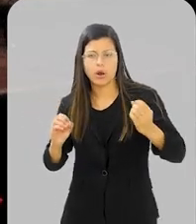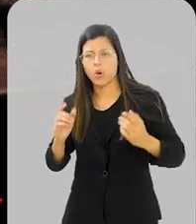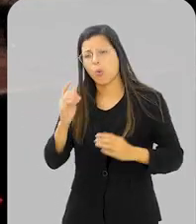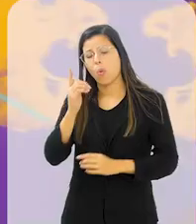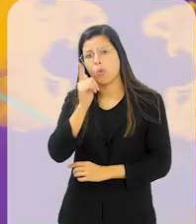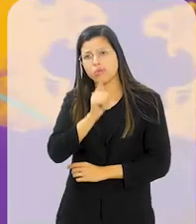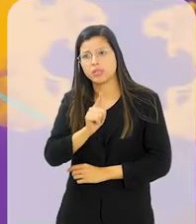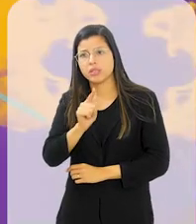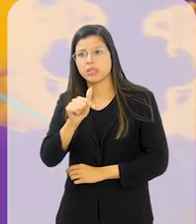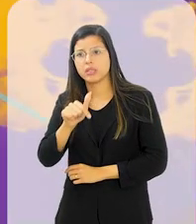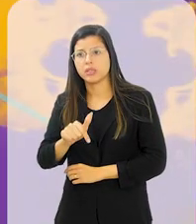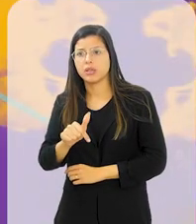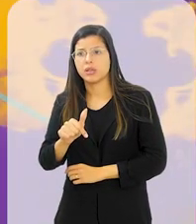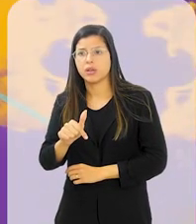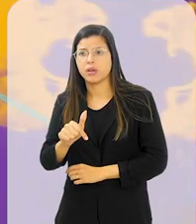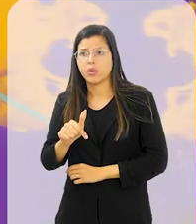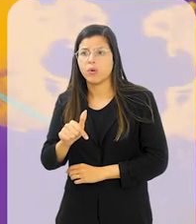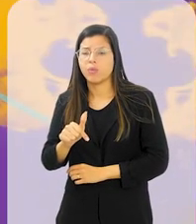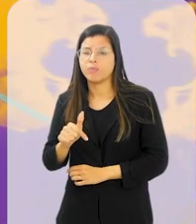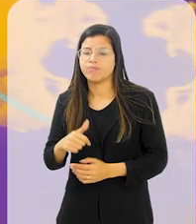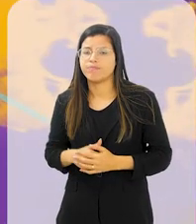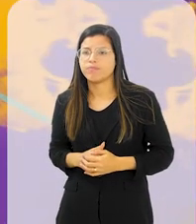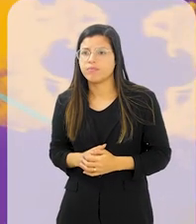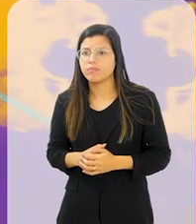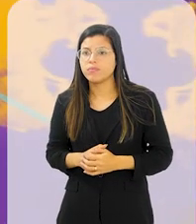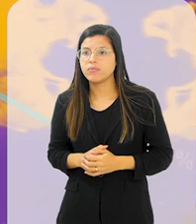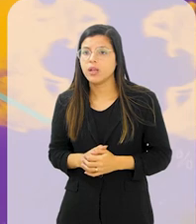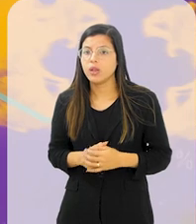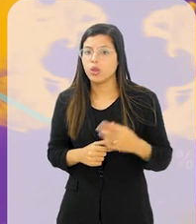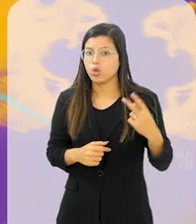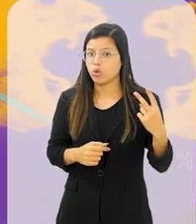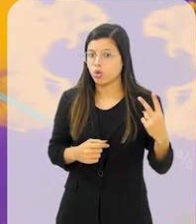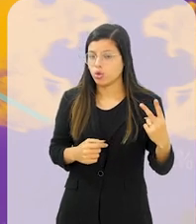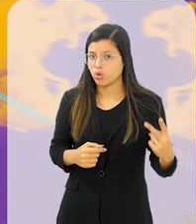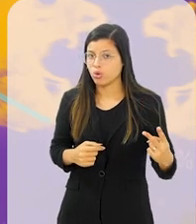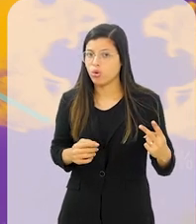2 empates, 1 vitória. Aí já ligou o sinal de alerta.